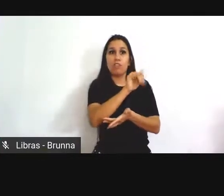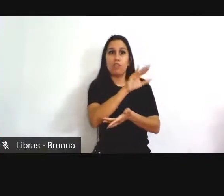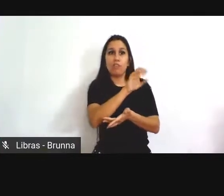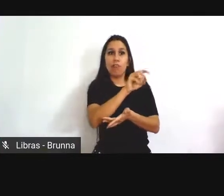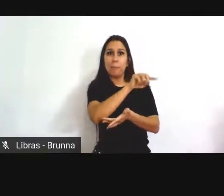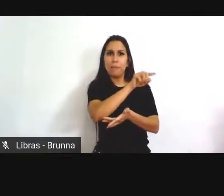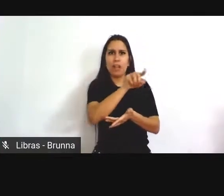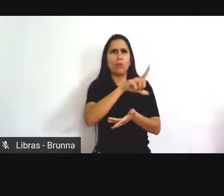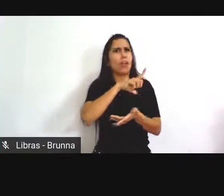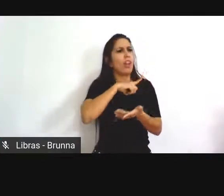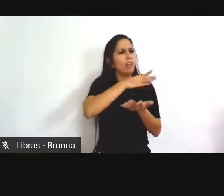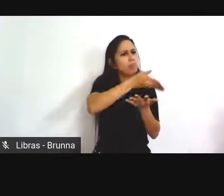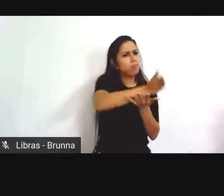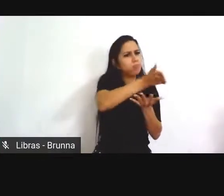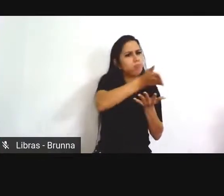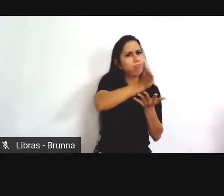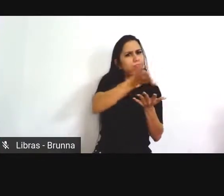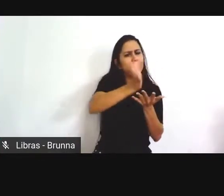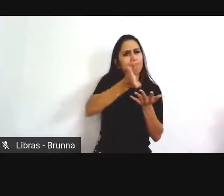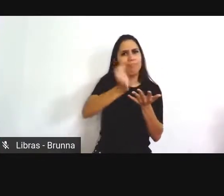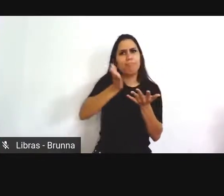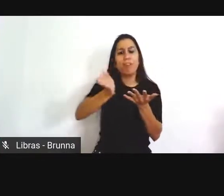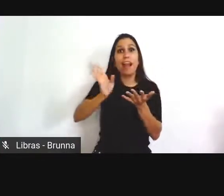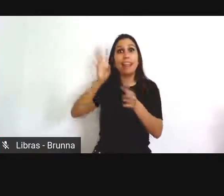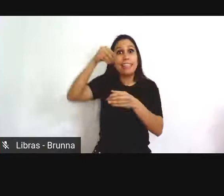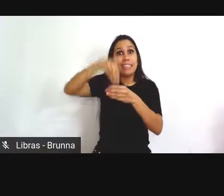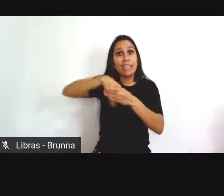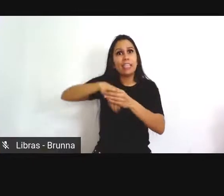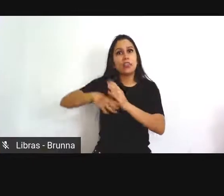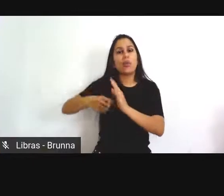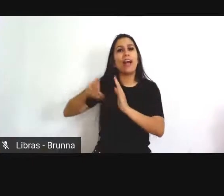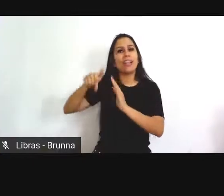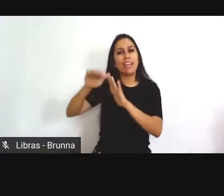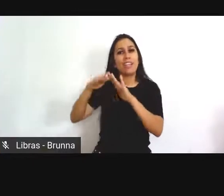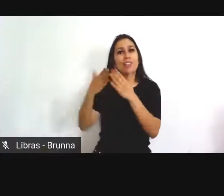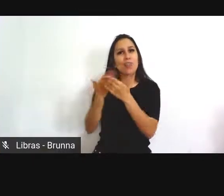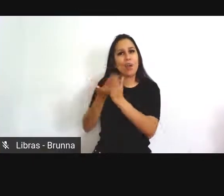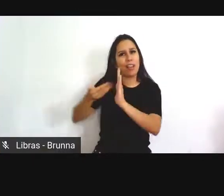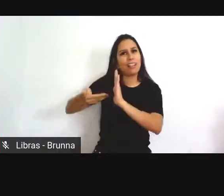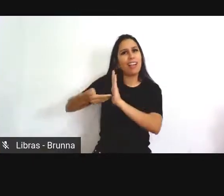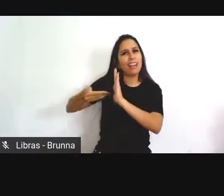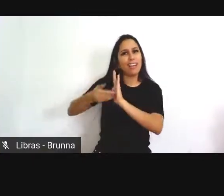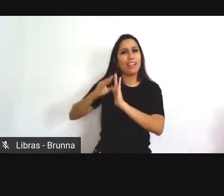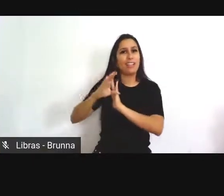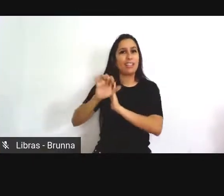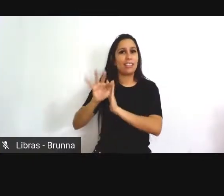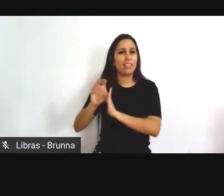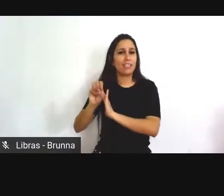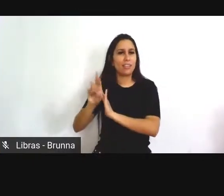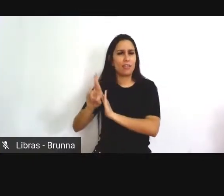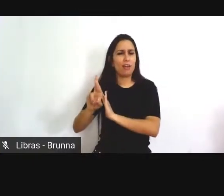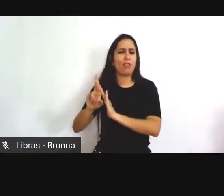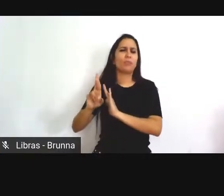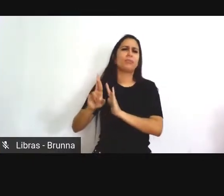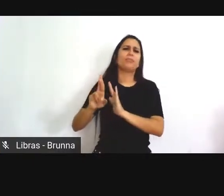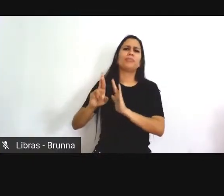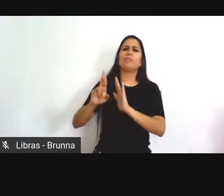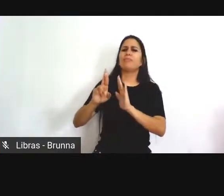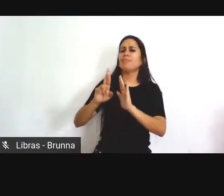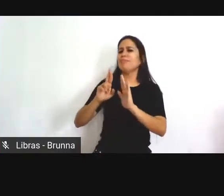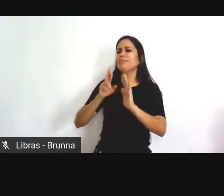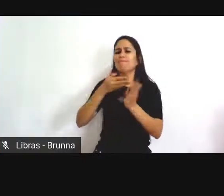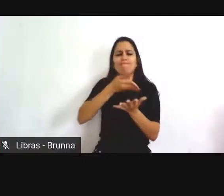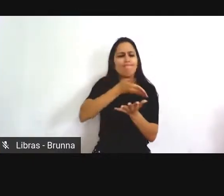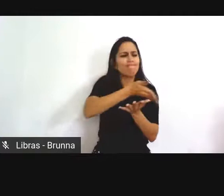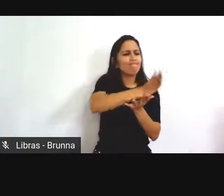caminhos, você montou vários caminhos, esse do ampliar, a participação em bancas e CPAs,